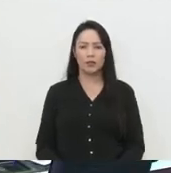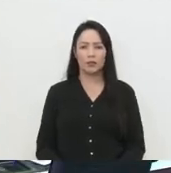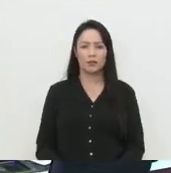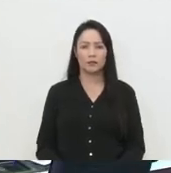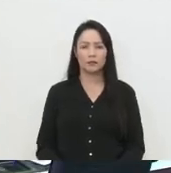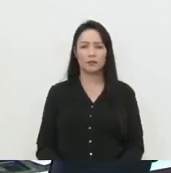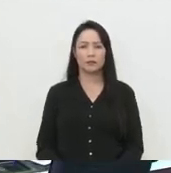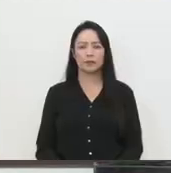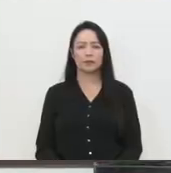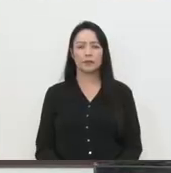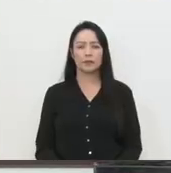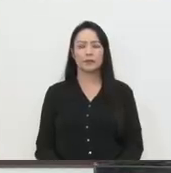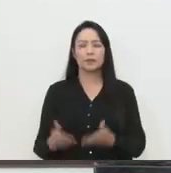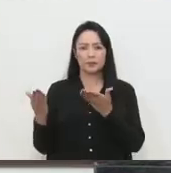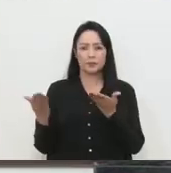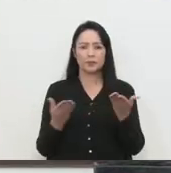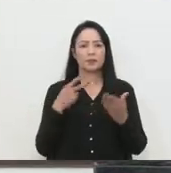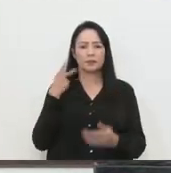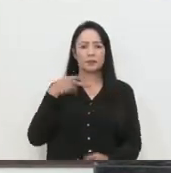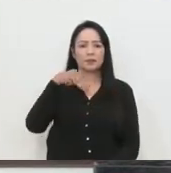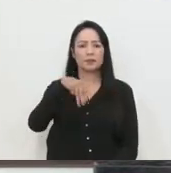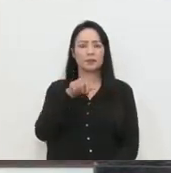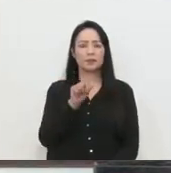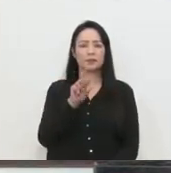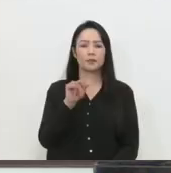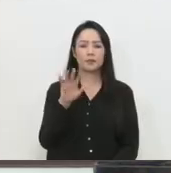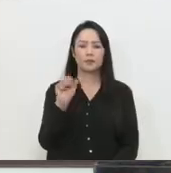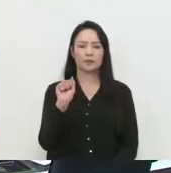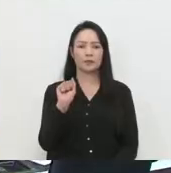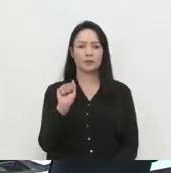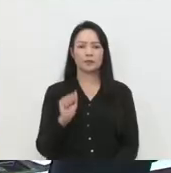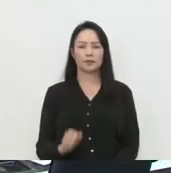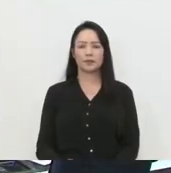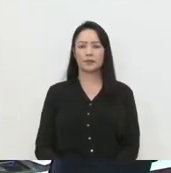com a palavra vereadora Márcia taski